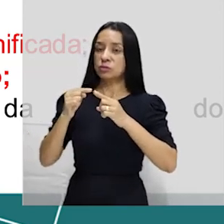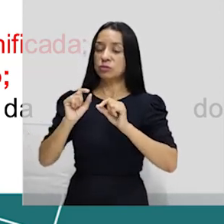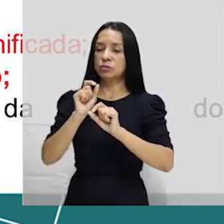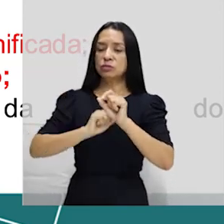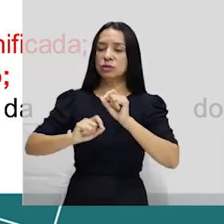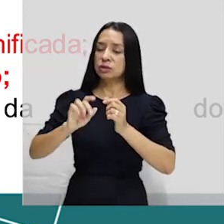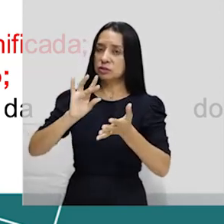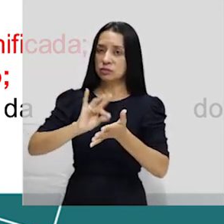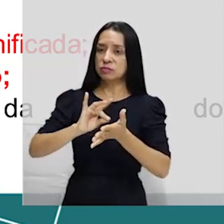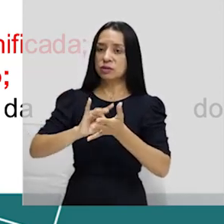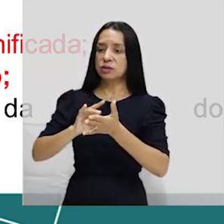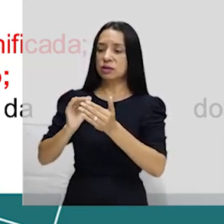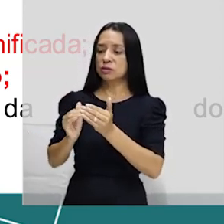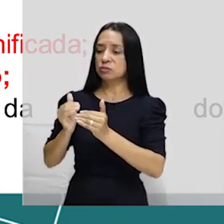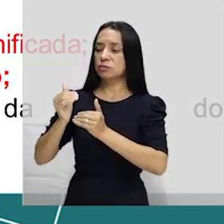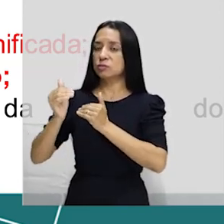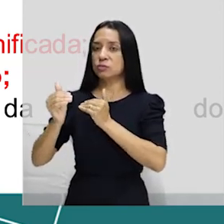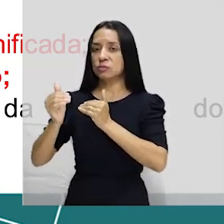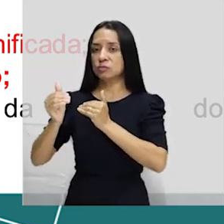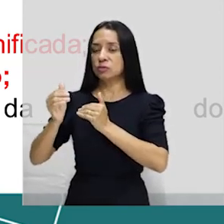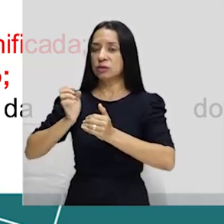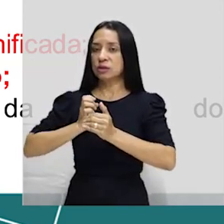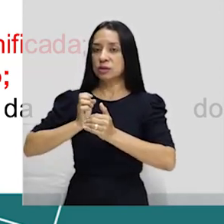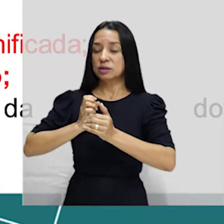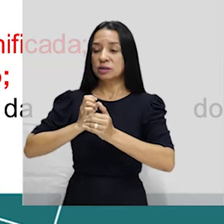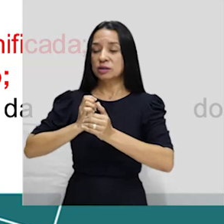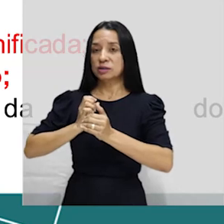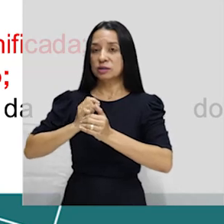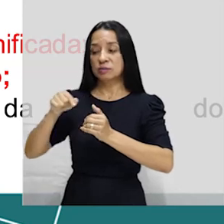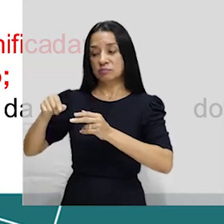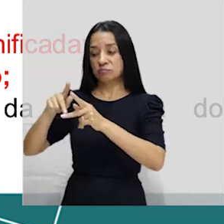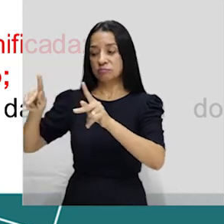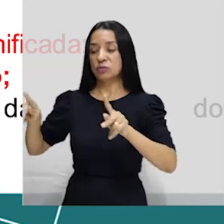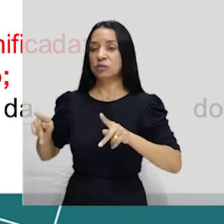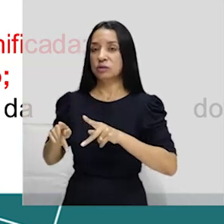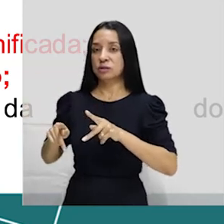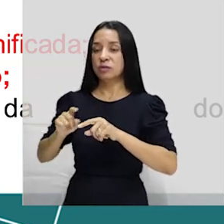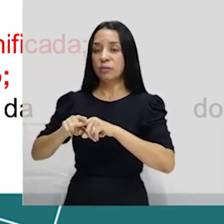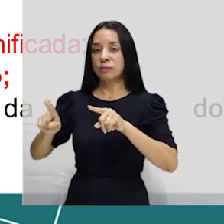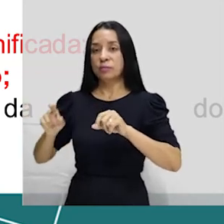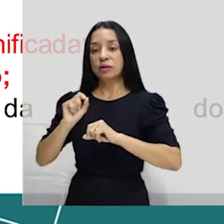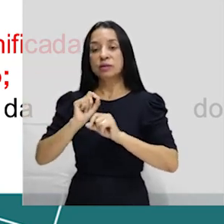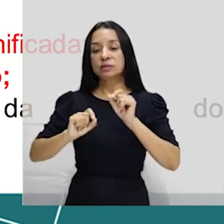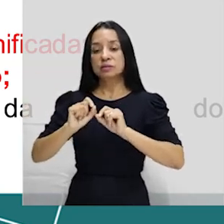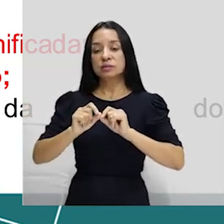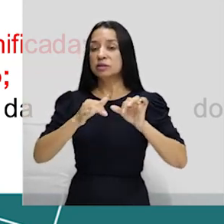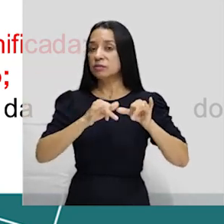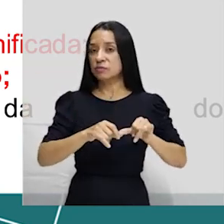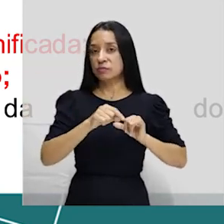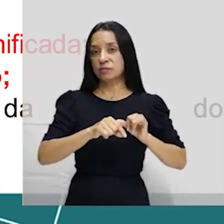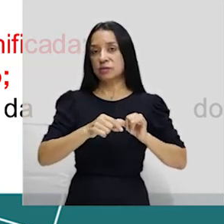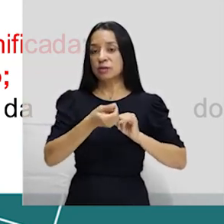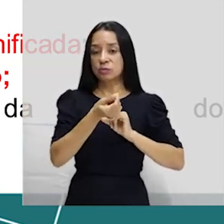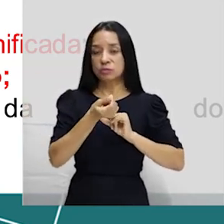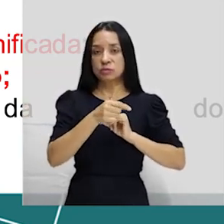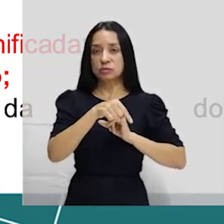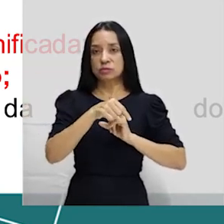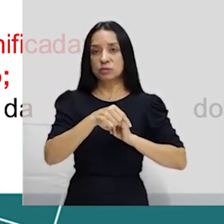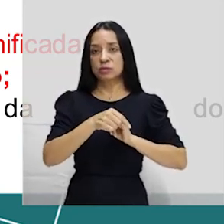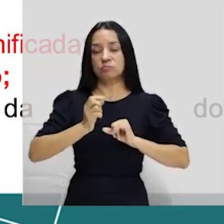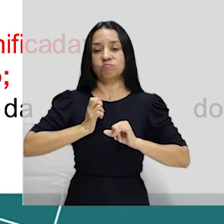uma transição para o fim das classes sociais e uma sociedade sem classes, fecha aspas, texto de